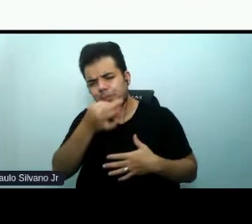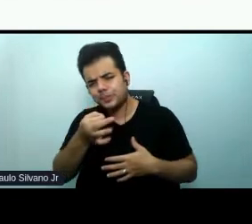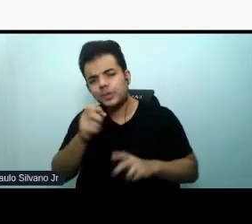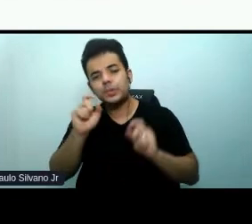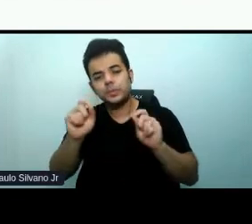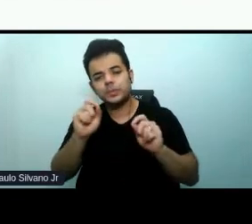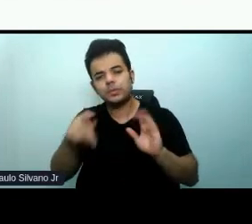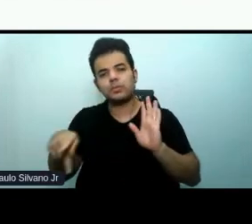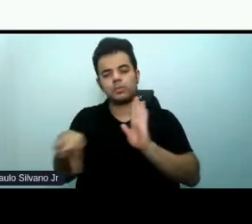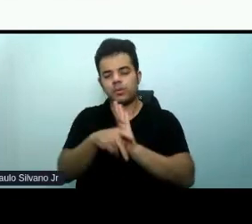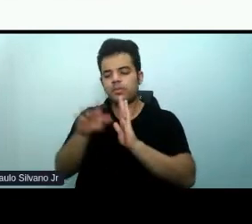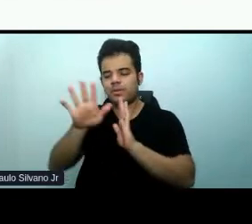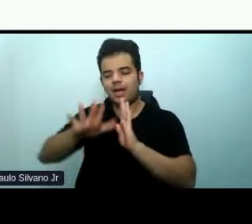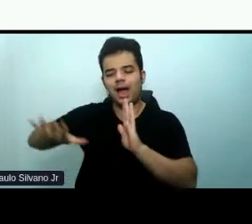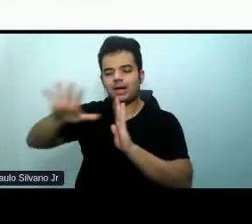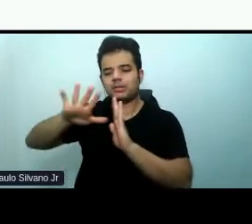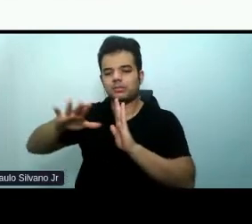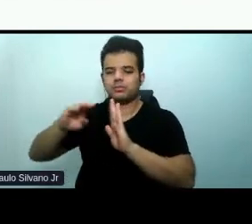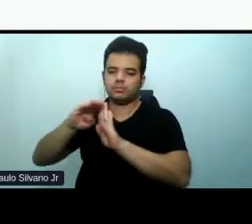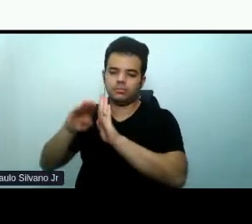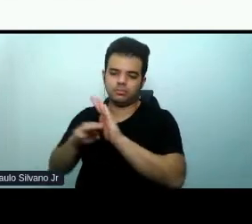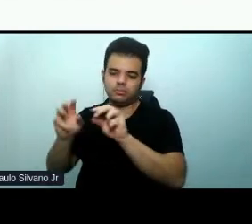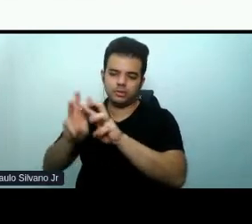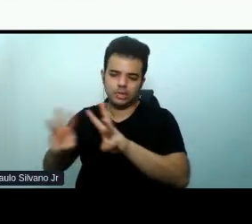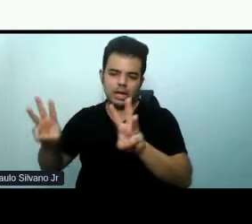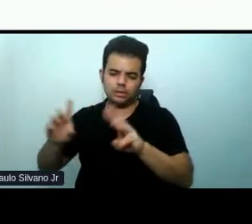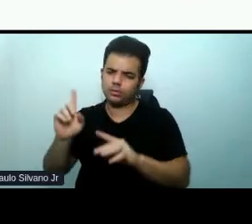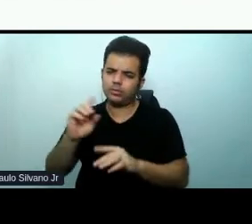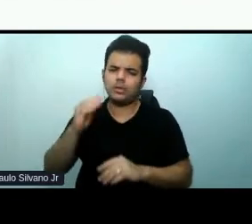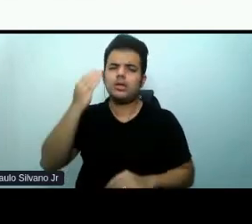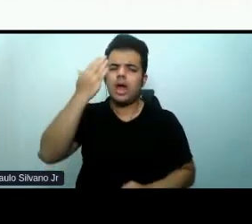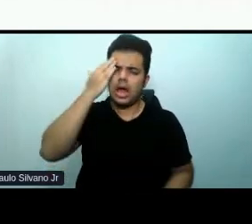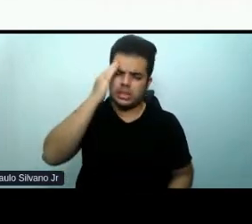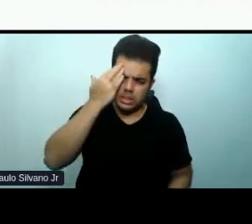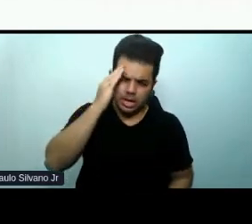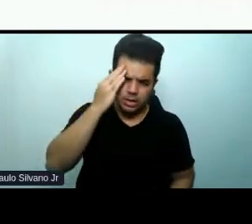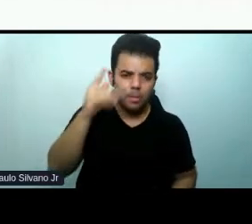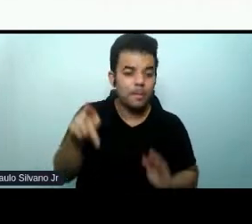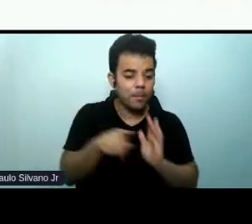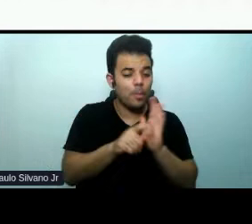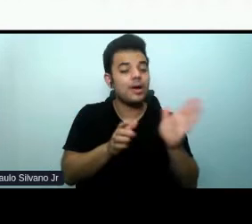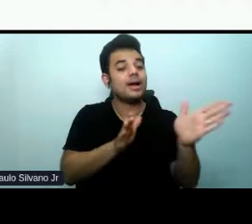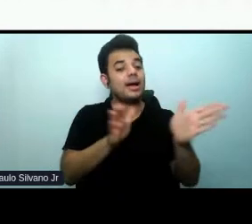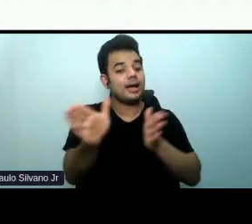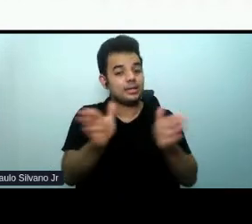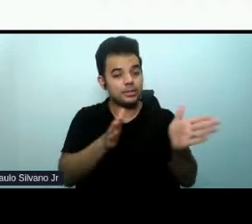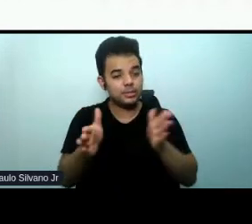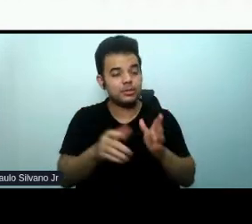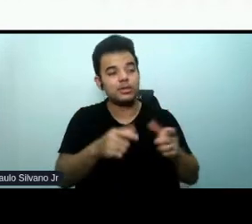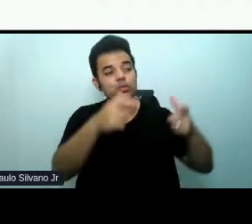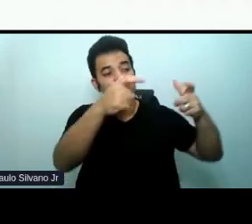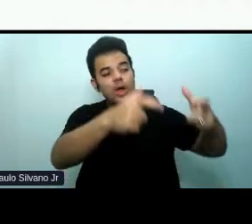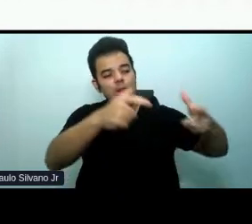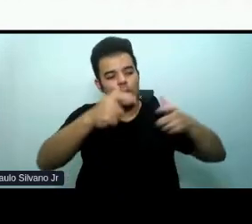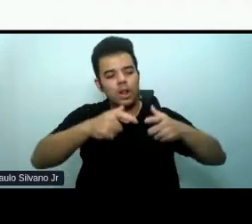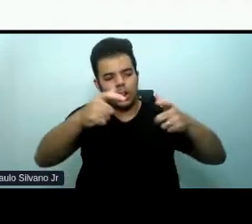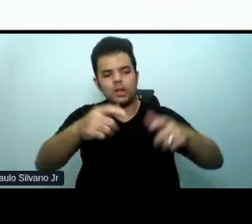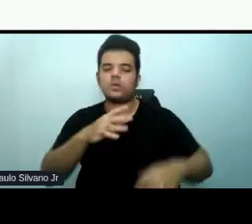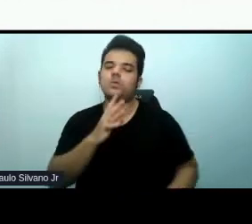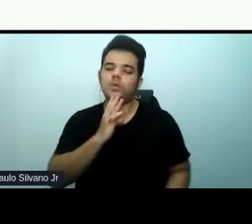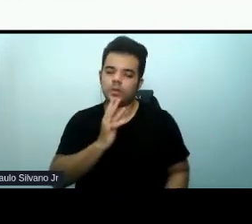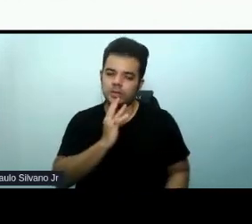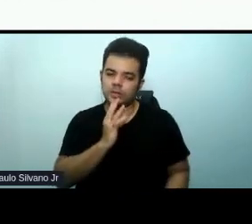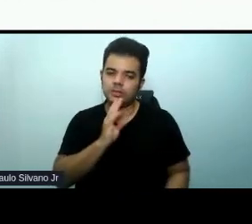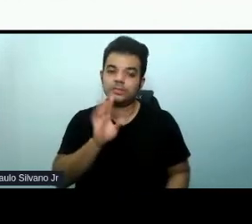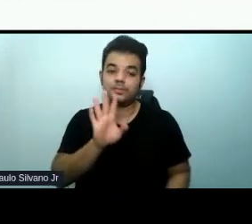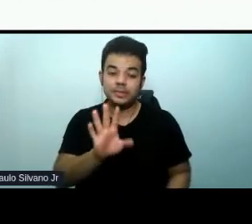eu não sou dessa área, né? Eu entendo bem, assim, vamos dizer, da acessibilidade em diversos campos, mas